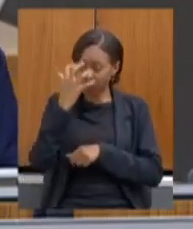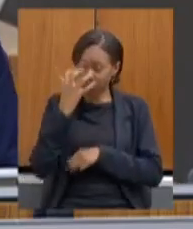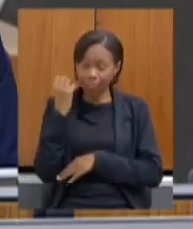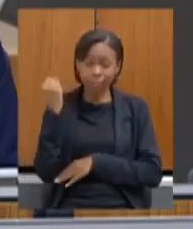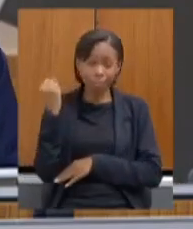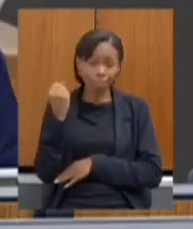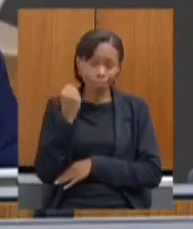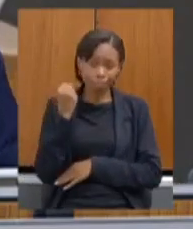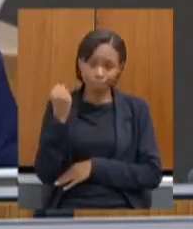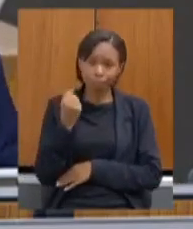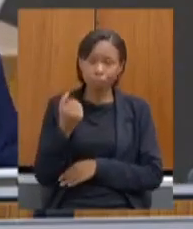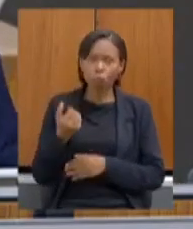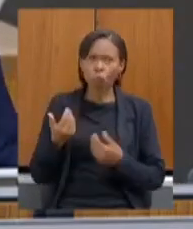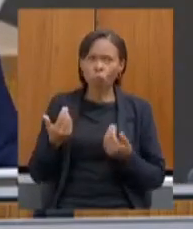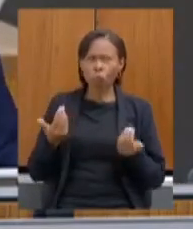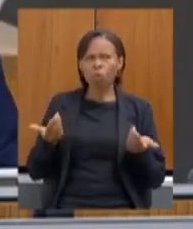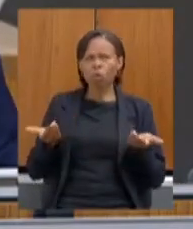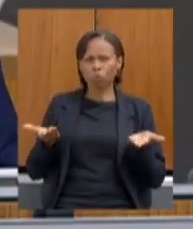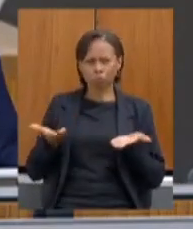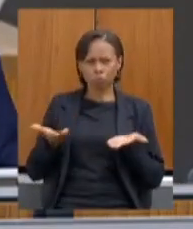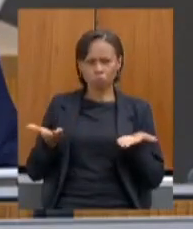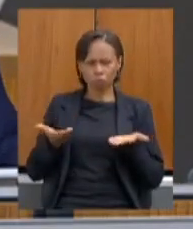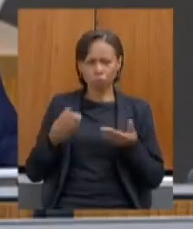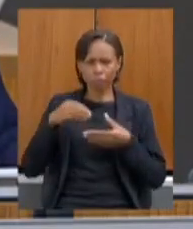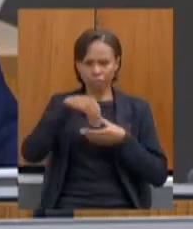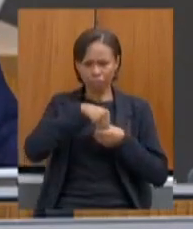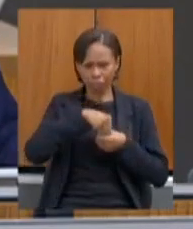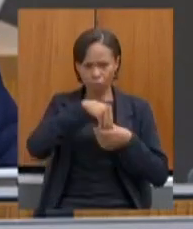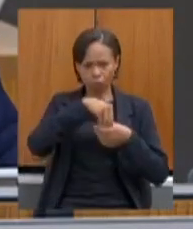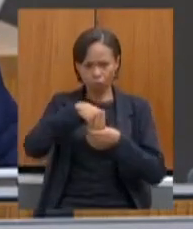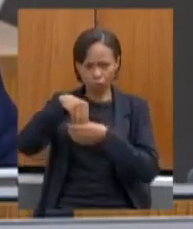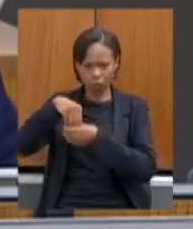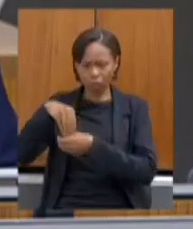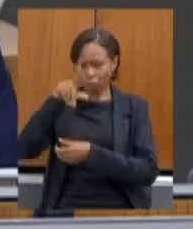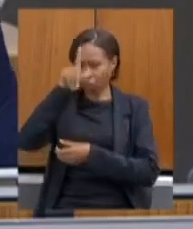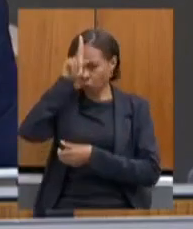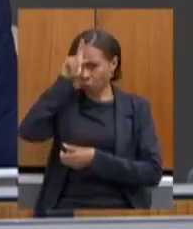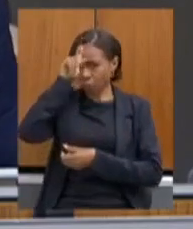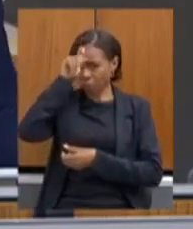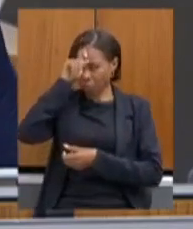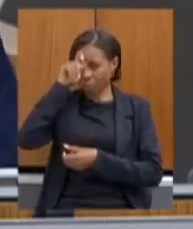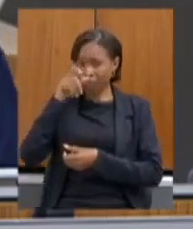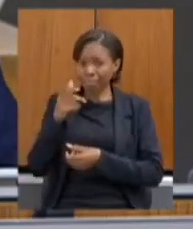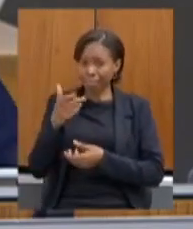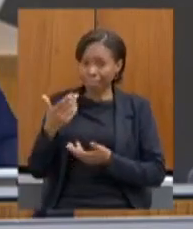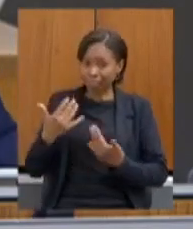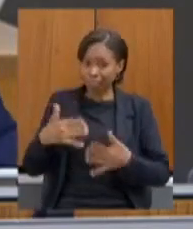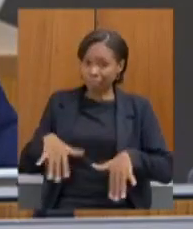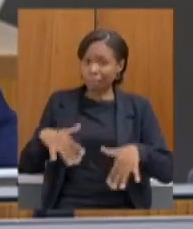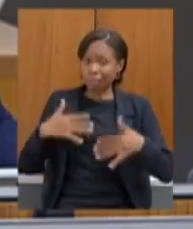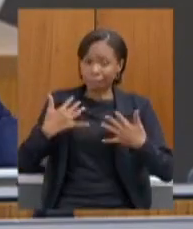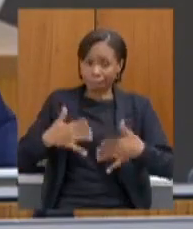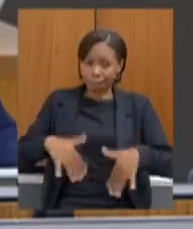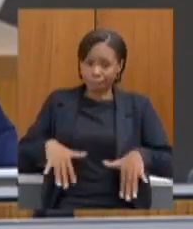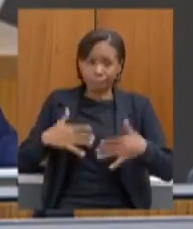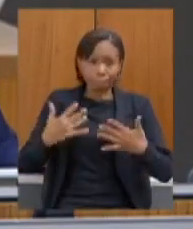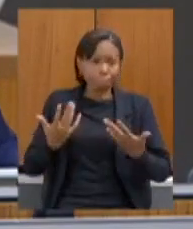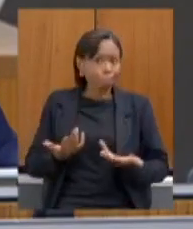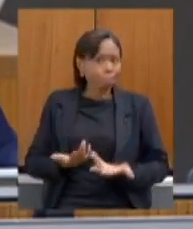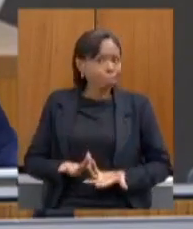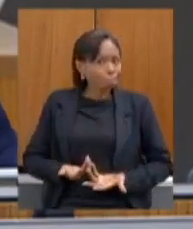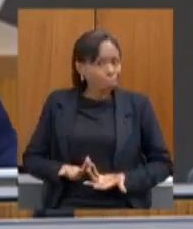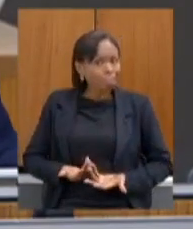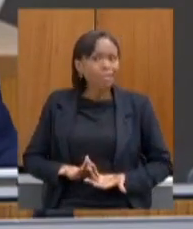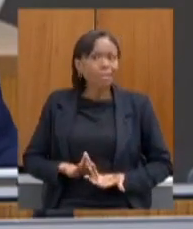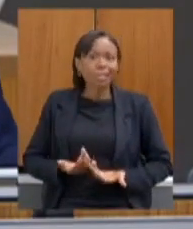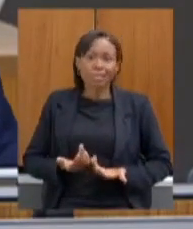Hoje, a taxa de ocupação dos nossos hospitais, ela se mantém pressionada, então nós não podemos negligenciar